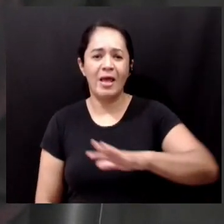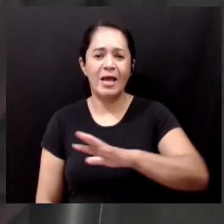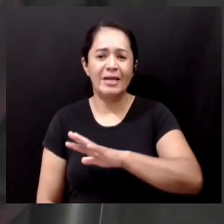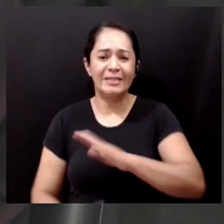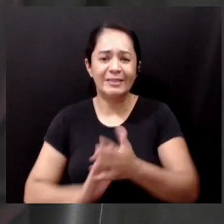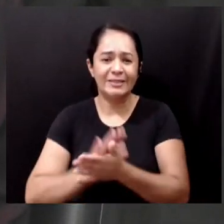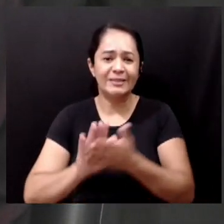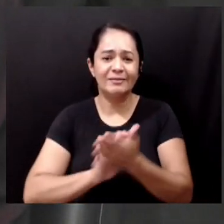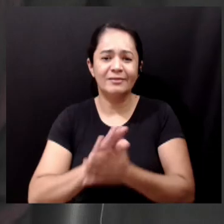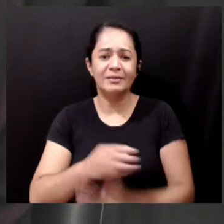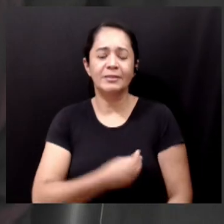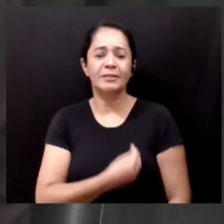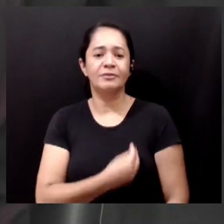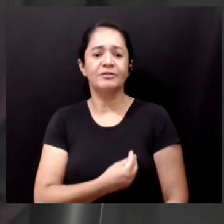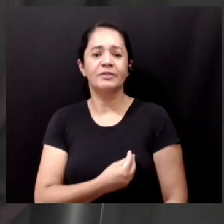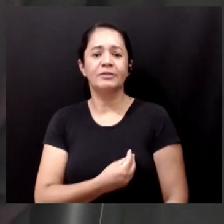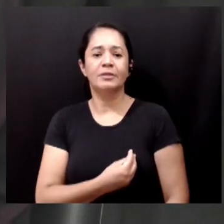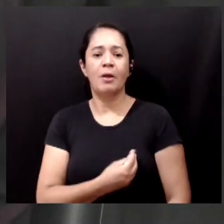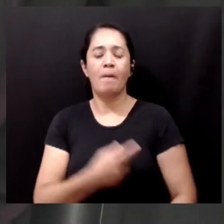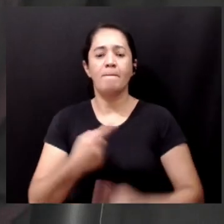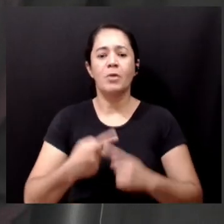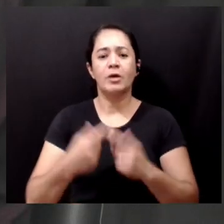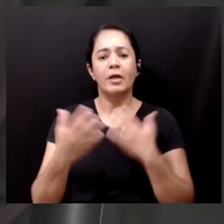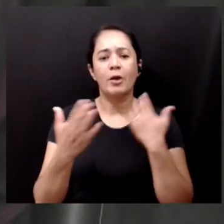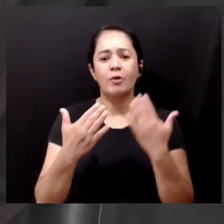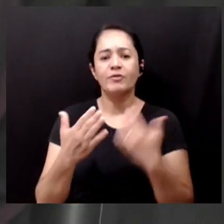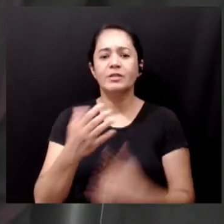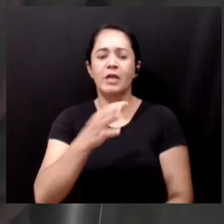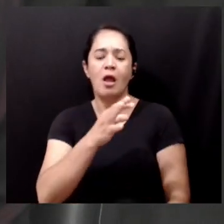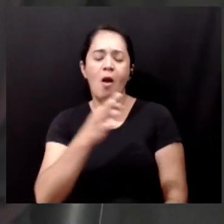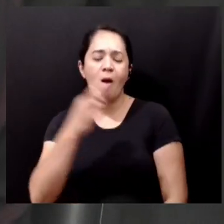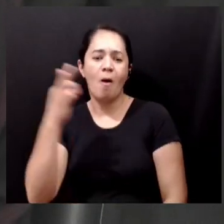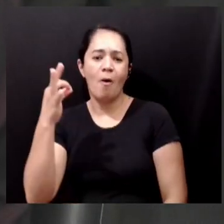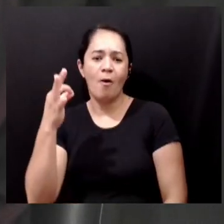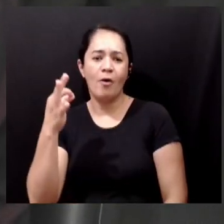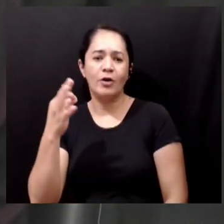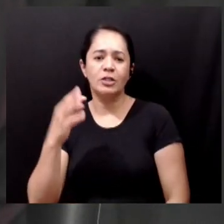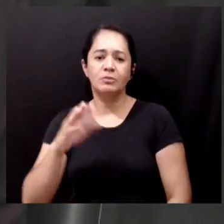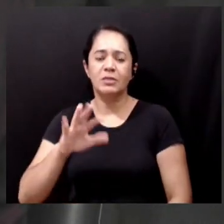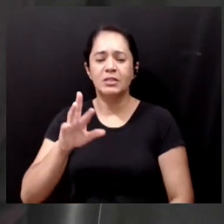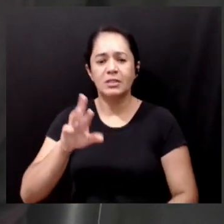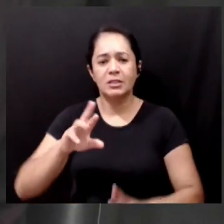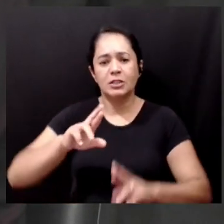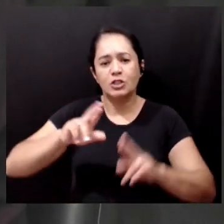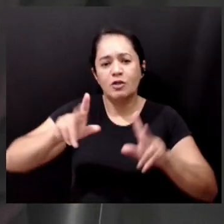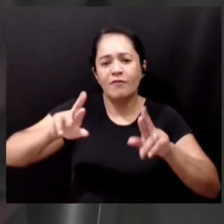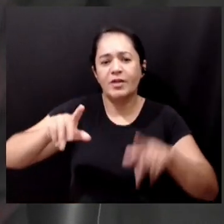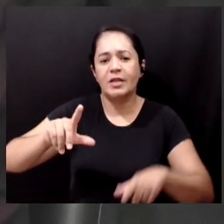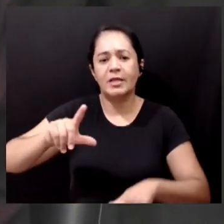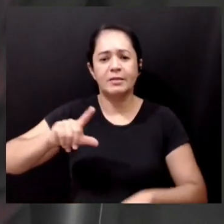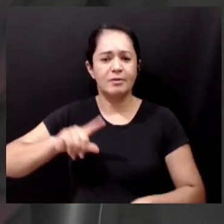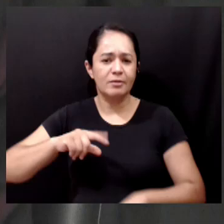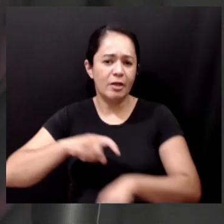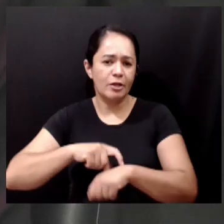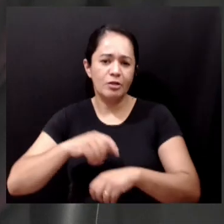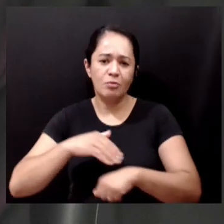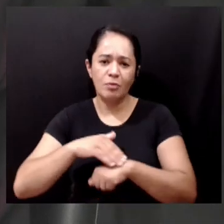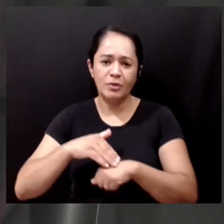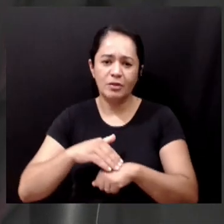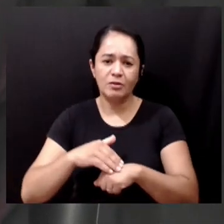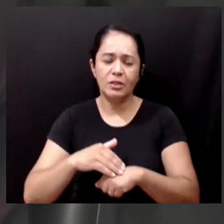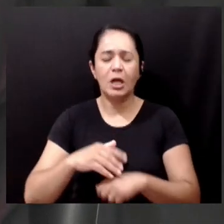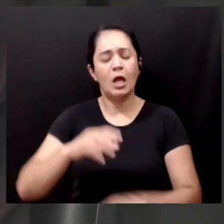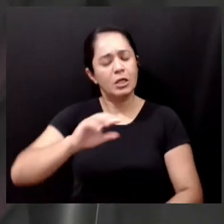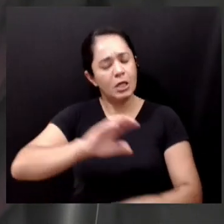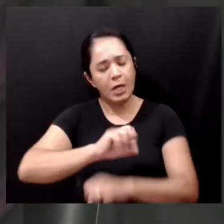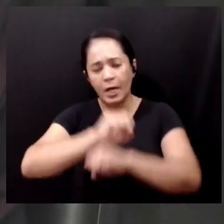o diálogo faz a gente convergir. Existem diferenças no diálogo, existe, obviamente. Nem tudo que minha mãe falava para mim era